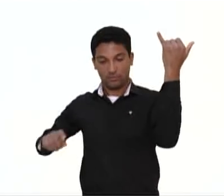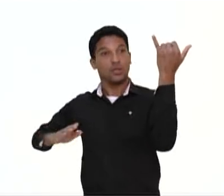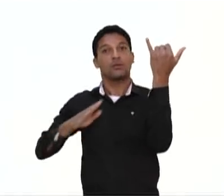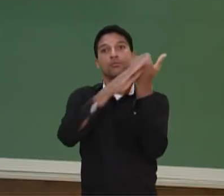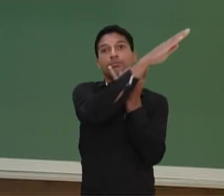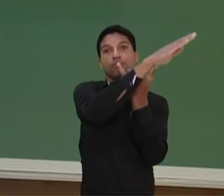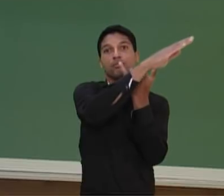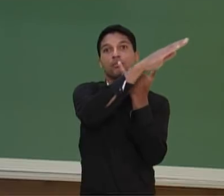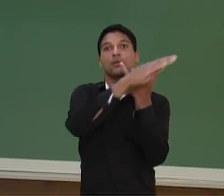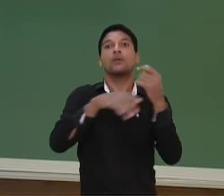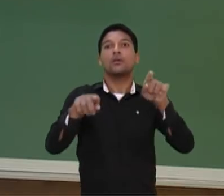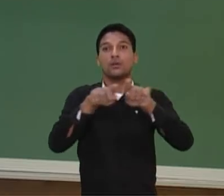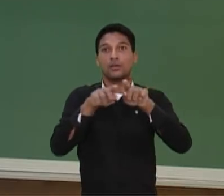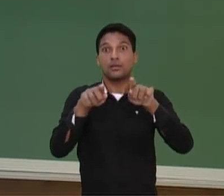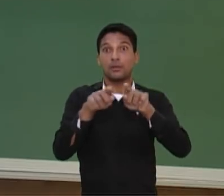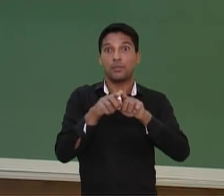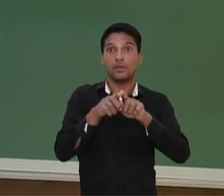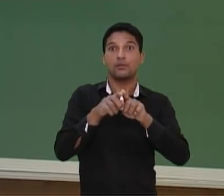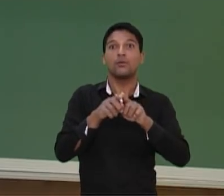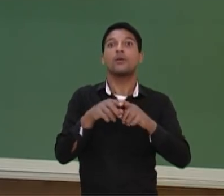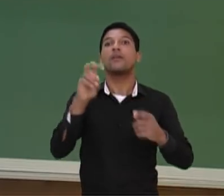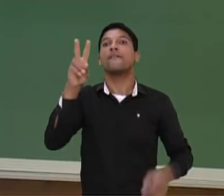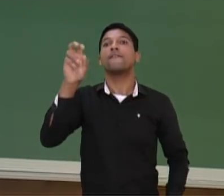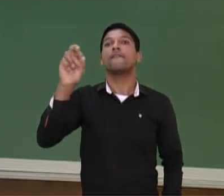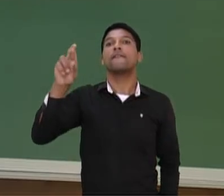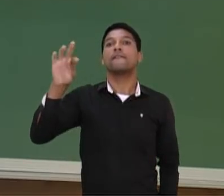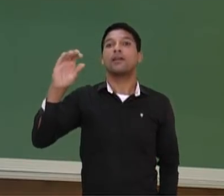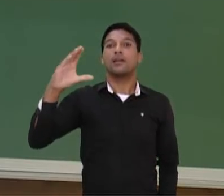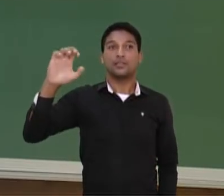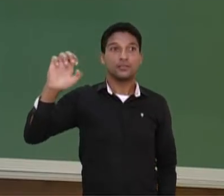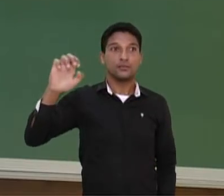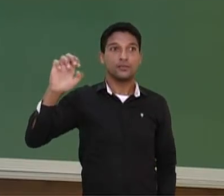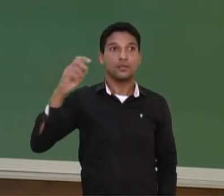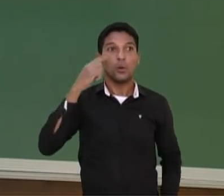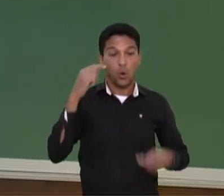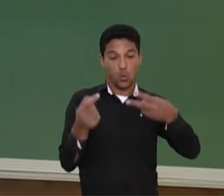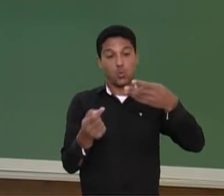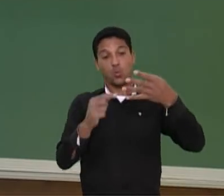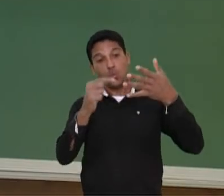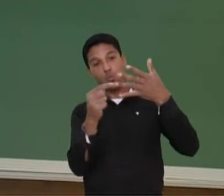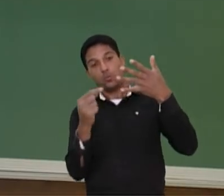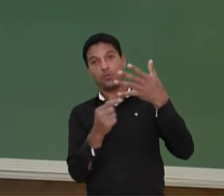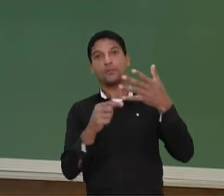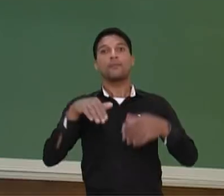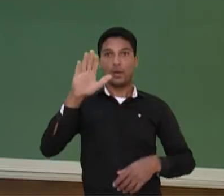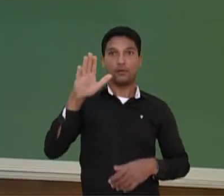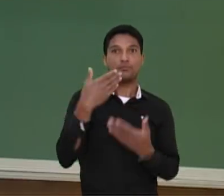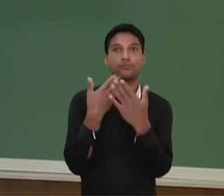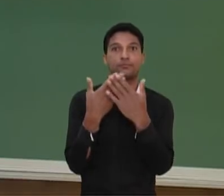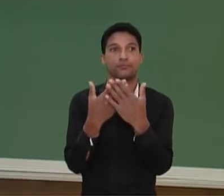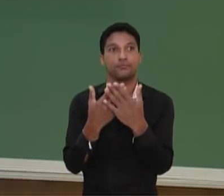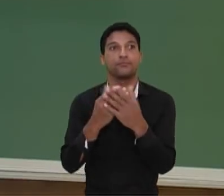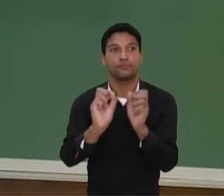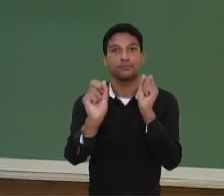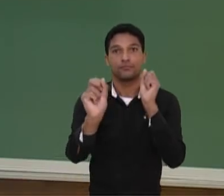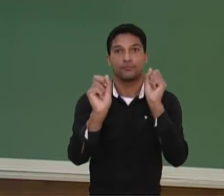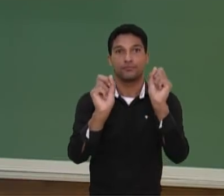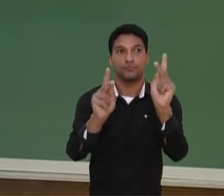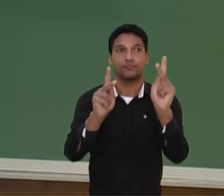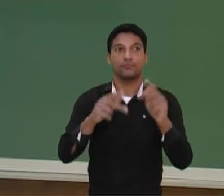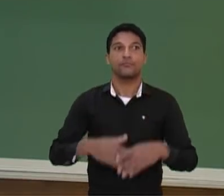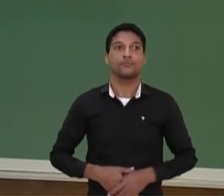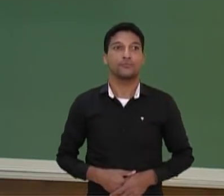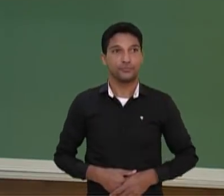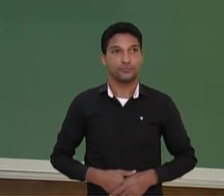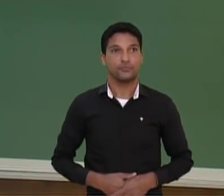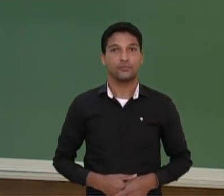e coordenadas do vértice, né? Dando mais ênfase nessas duas últimas aqui, interseção com o eixo y e coordenadas do